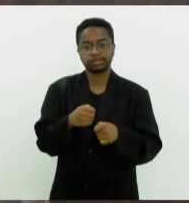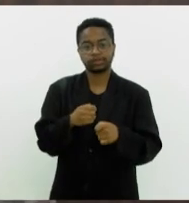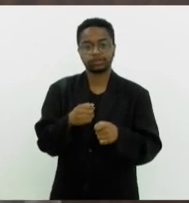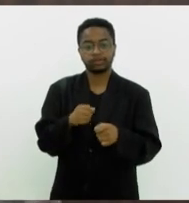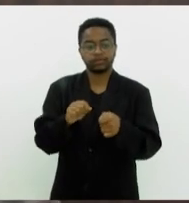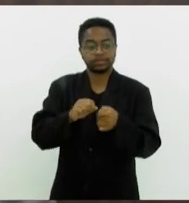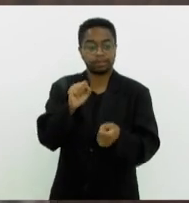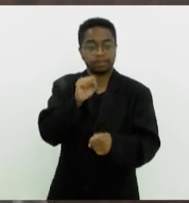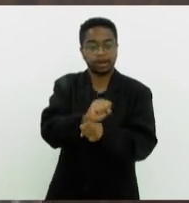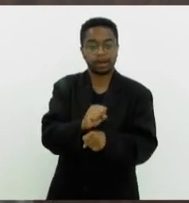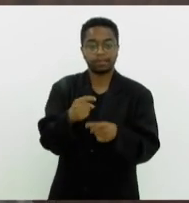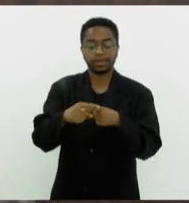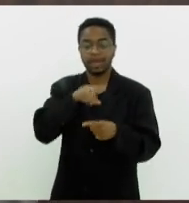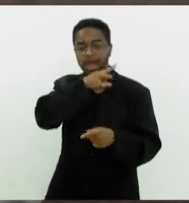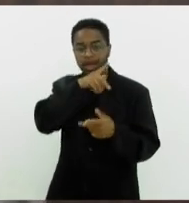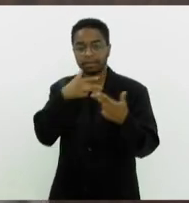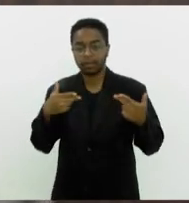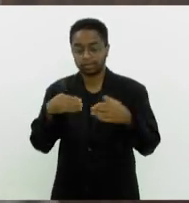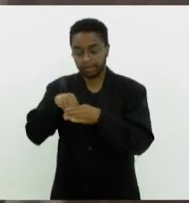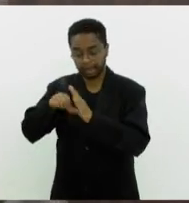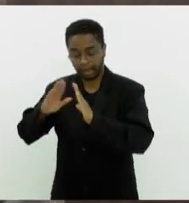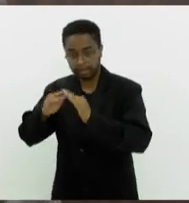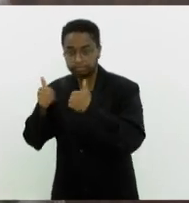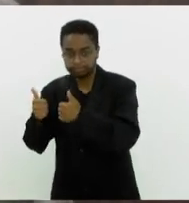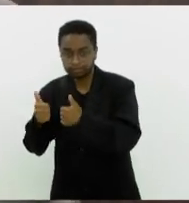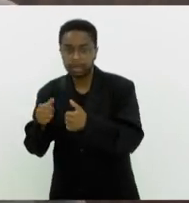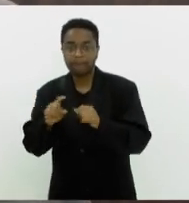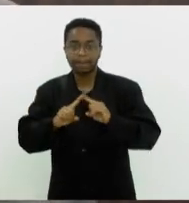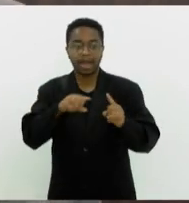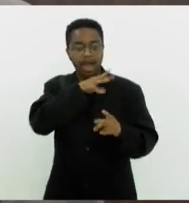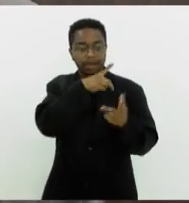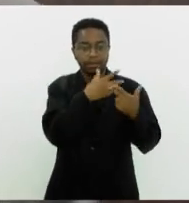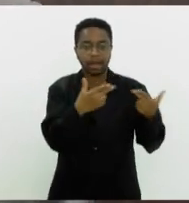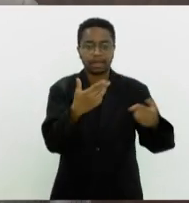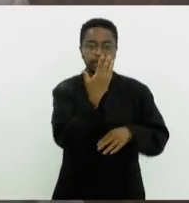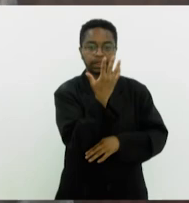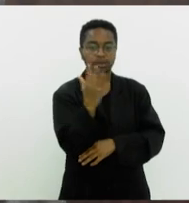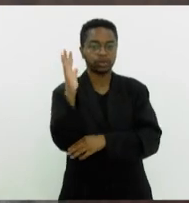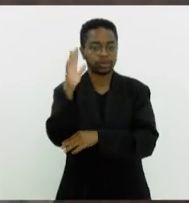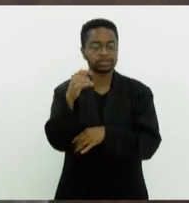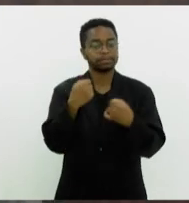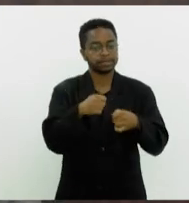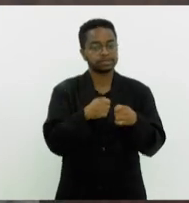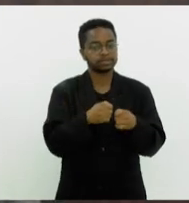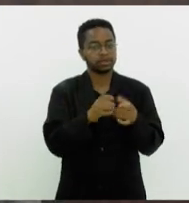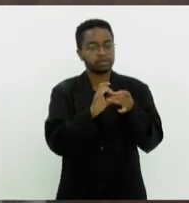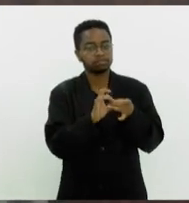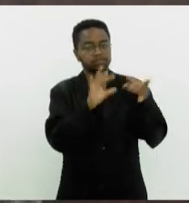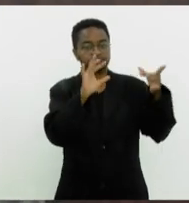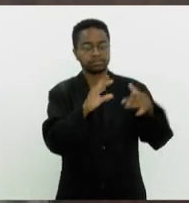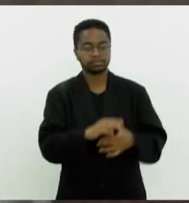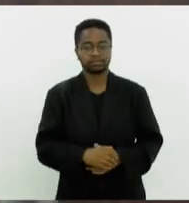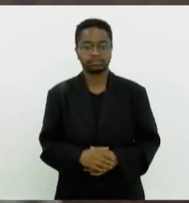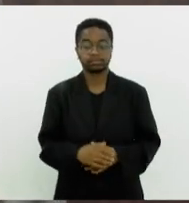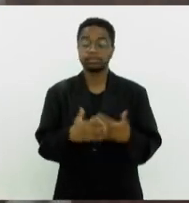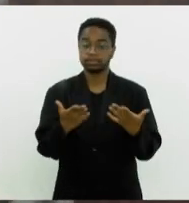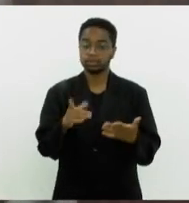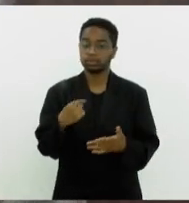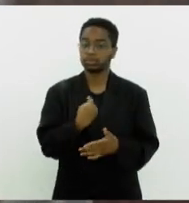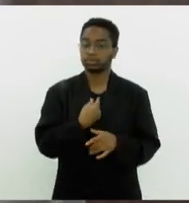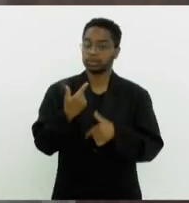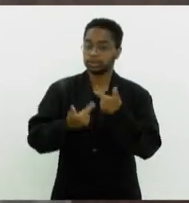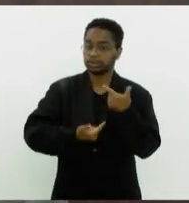quadrado. Animal de estimação é animal de estimação. E animal silvestre é animal silvestre, tem que estar no seu habitat natural. Então, esse é o trabalho da